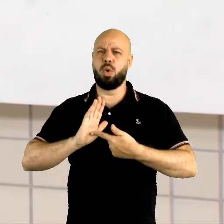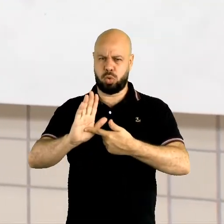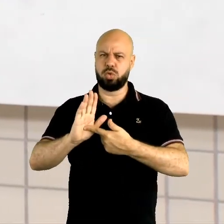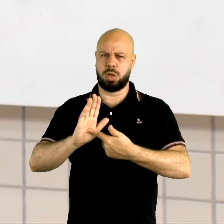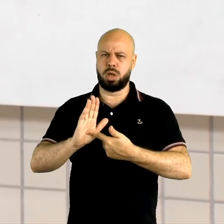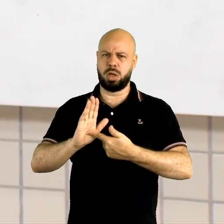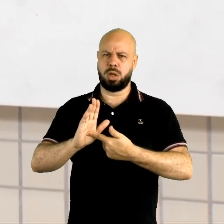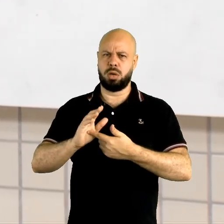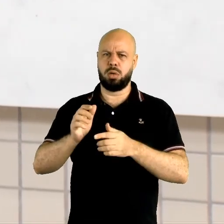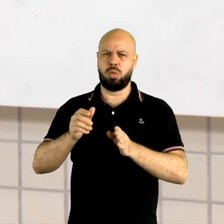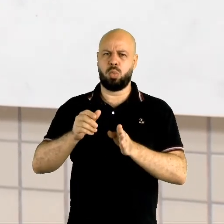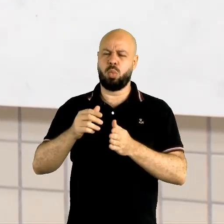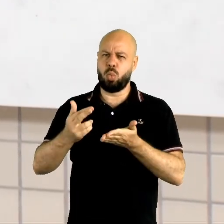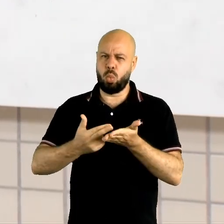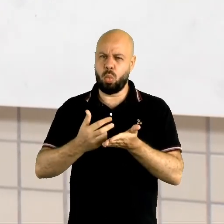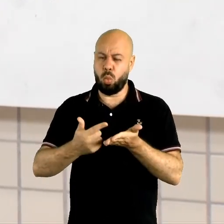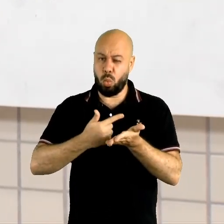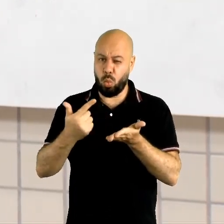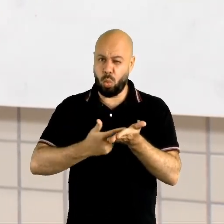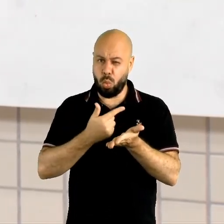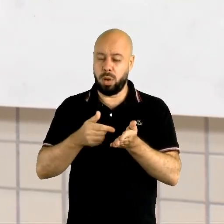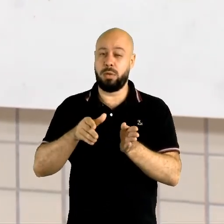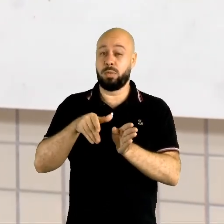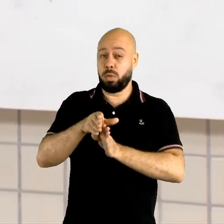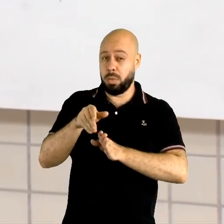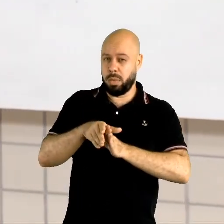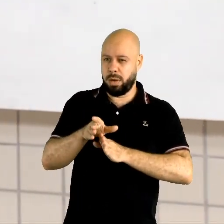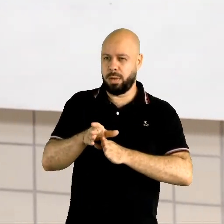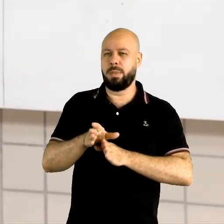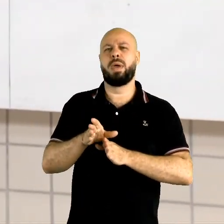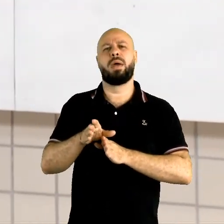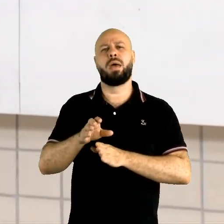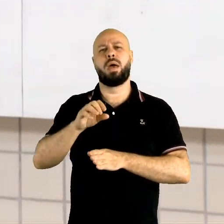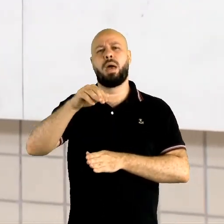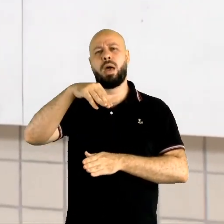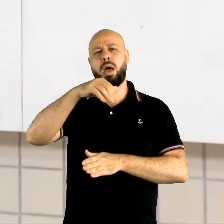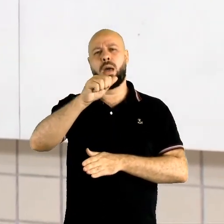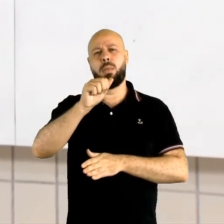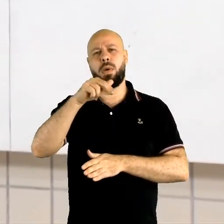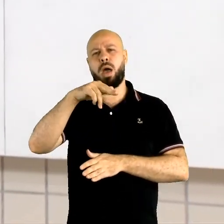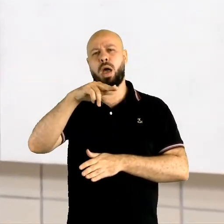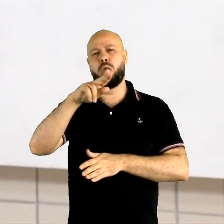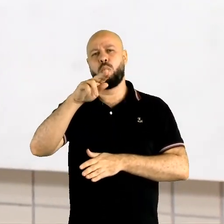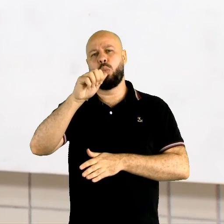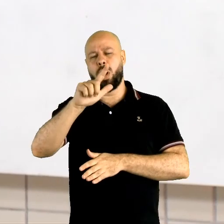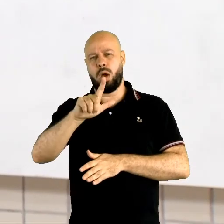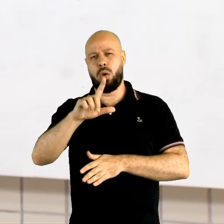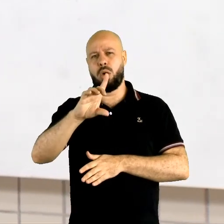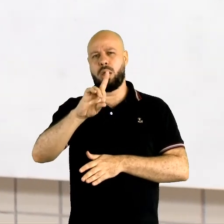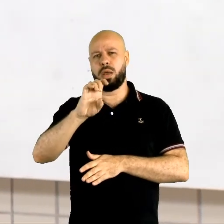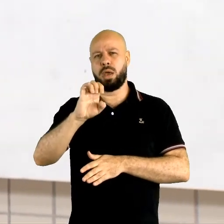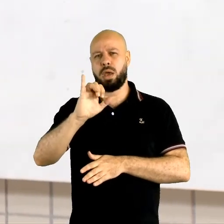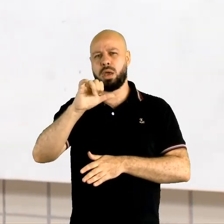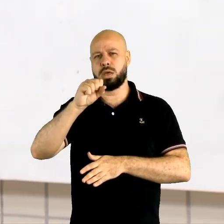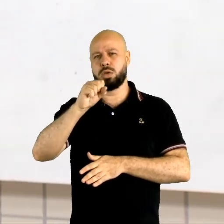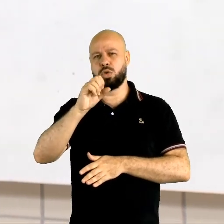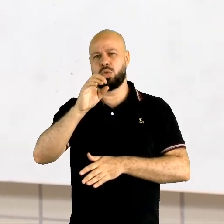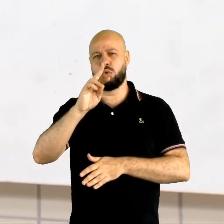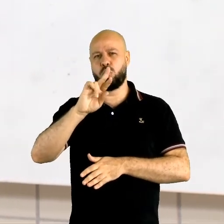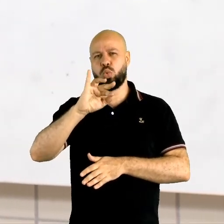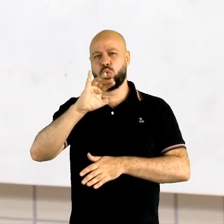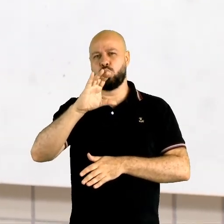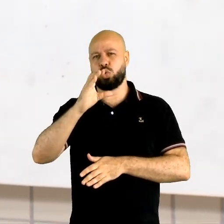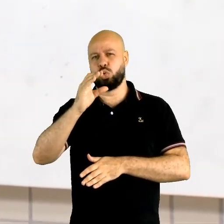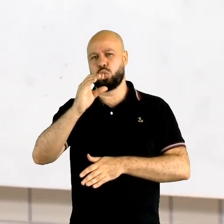título? Manual de instruções. Esse é um título. Então, você coloca o título. Pode observar que em